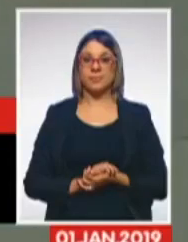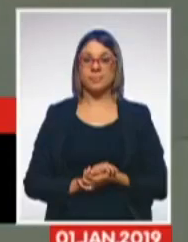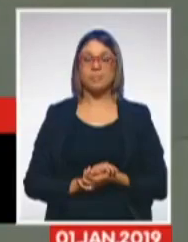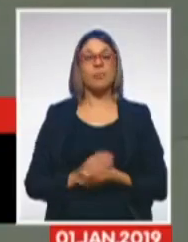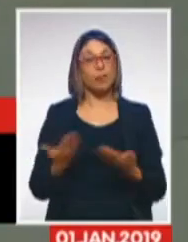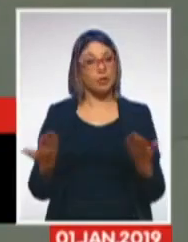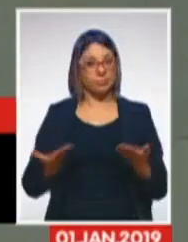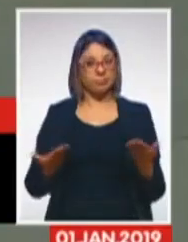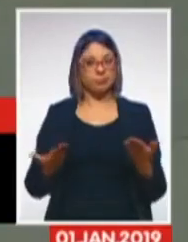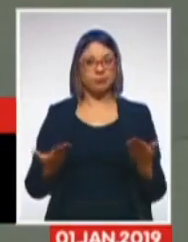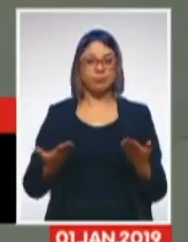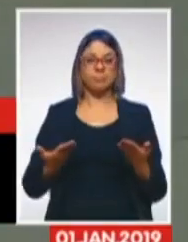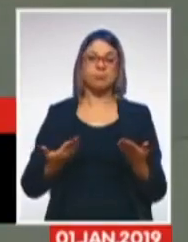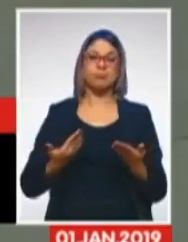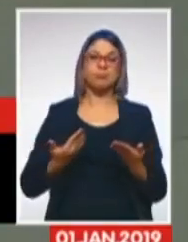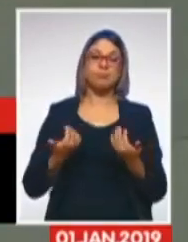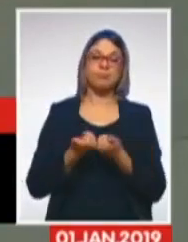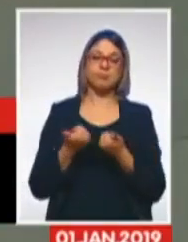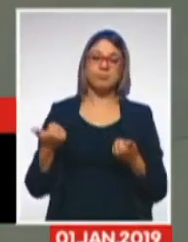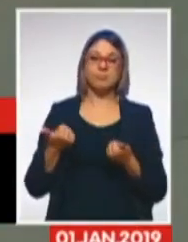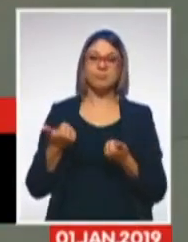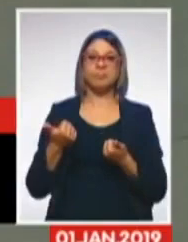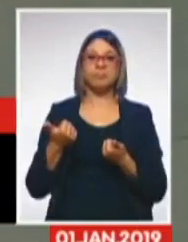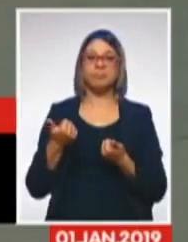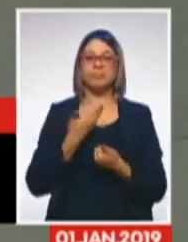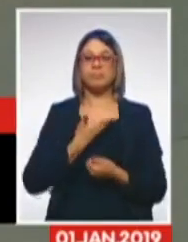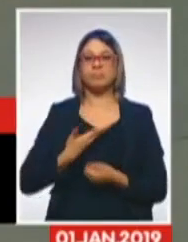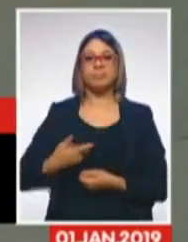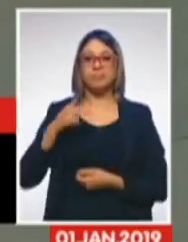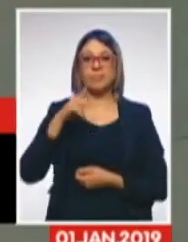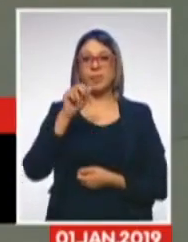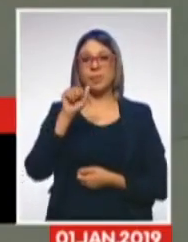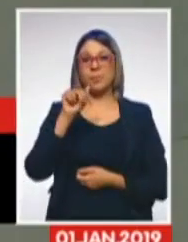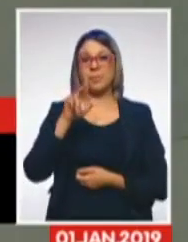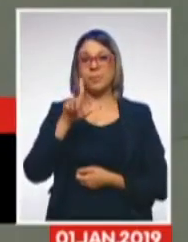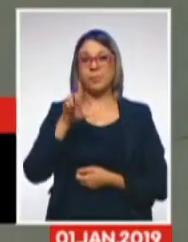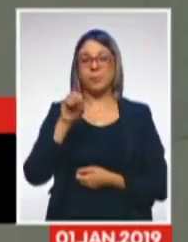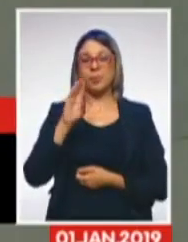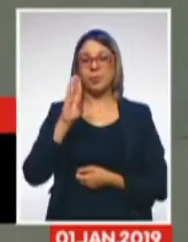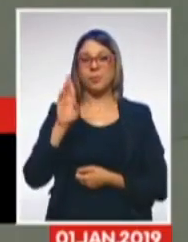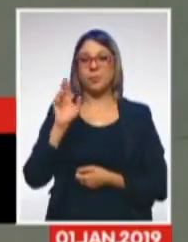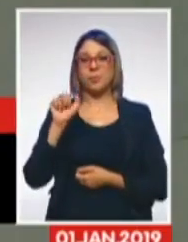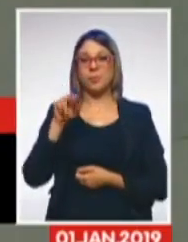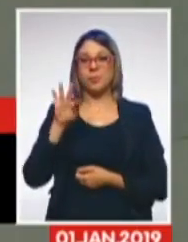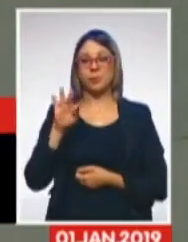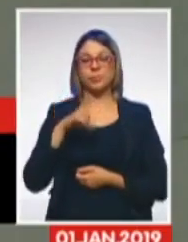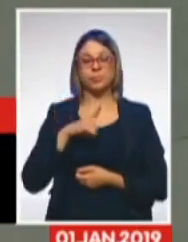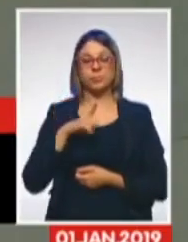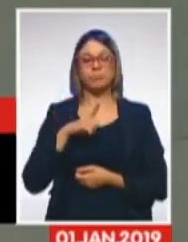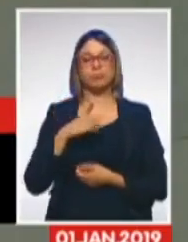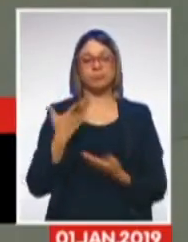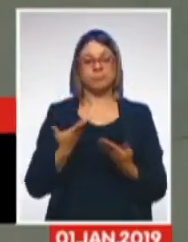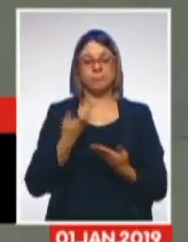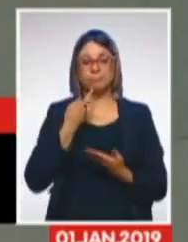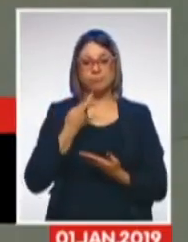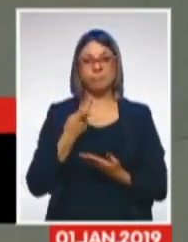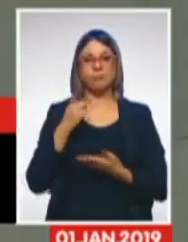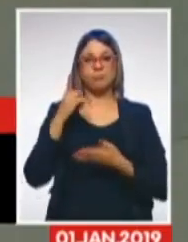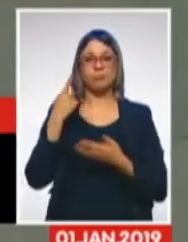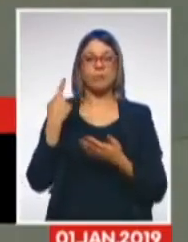Neste momento, o vice-governador eleito, o senhor Paulo Eduardo Rocha Brant, prestará o compromisso constitucional.